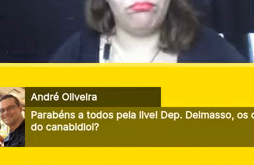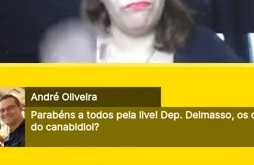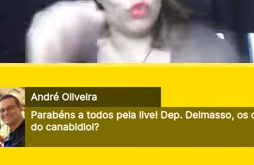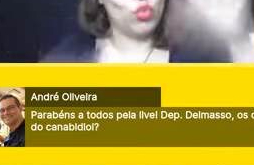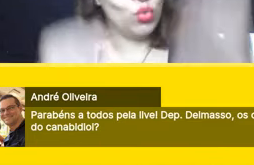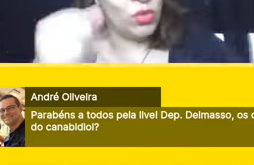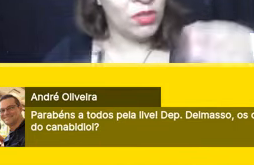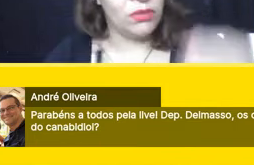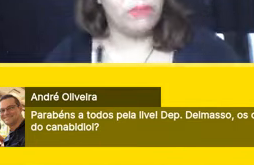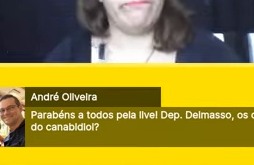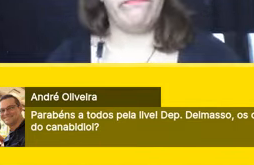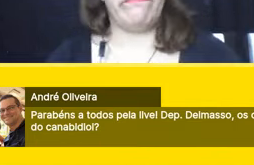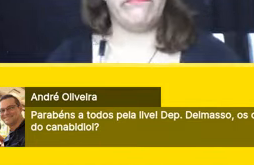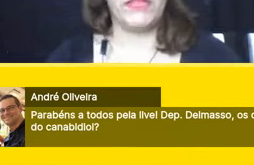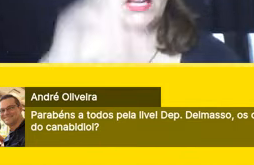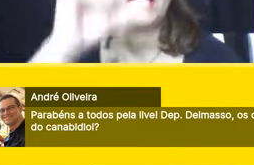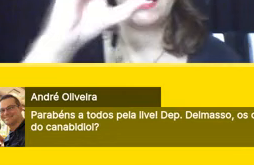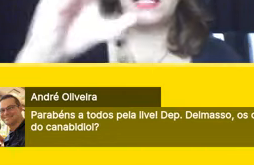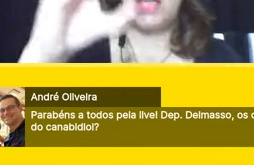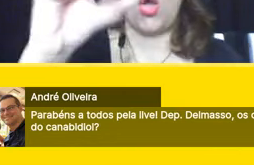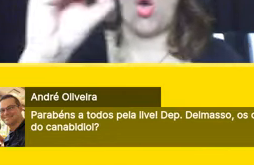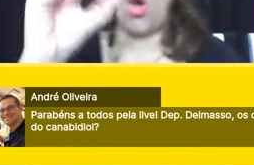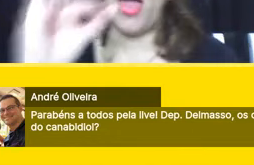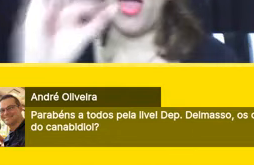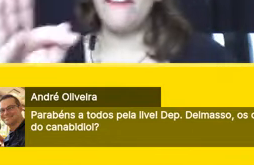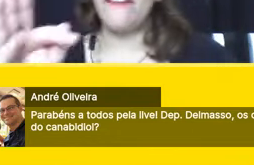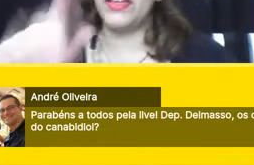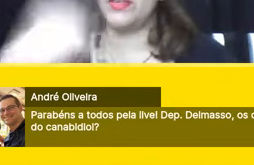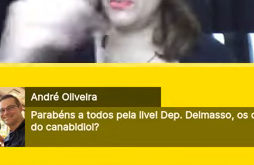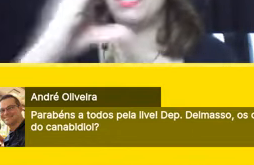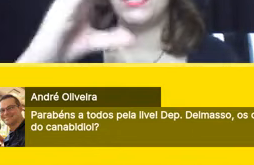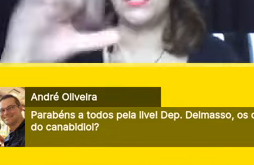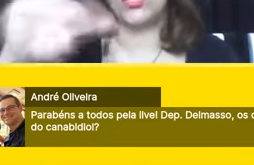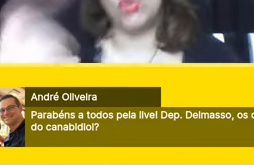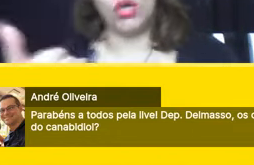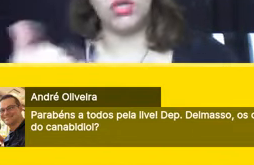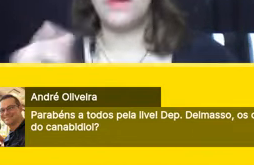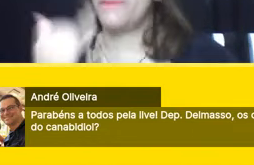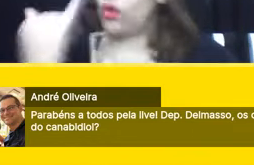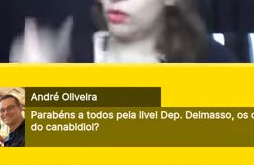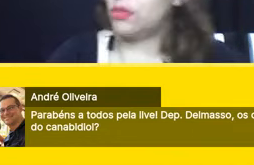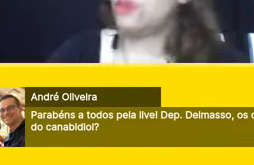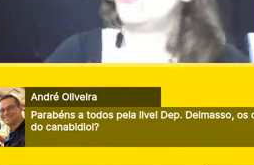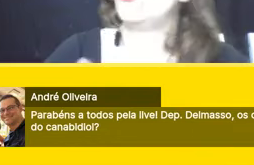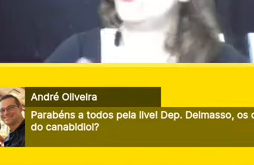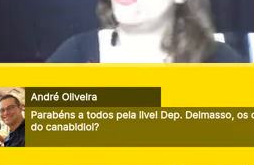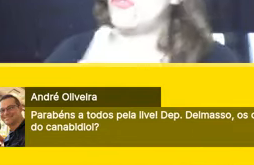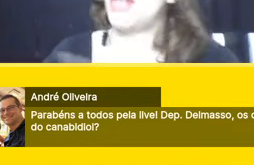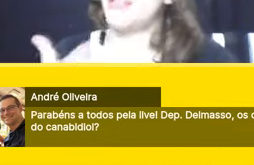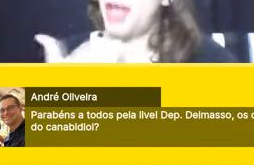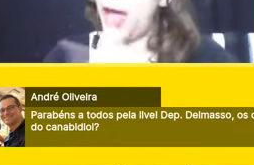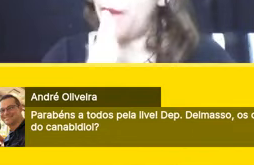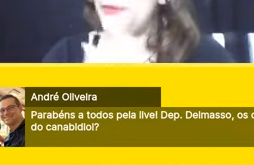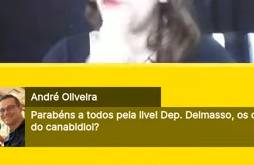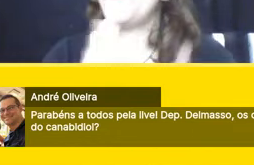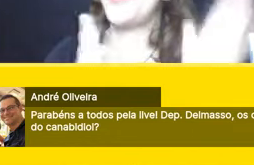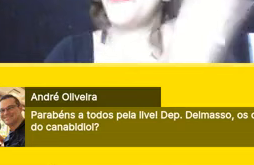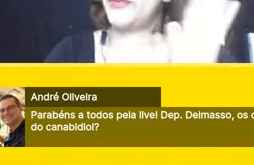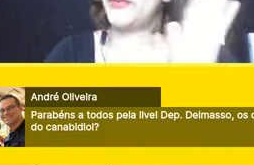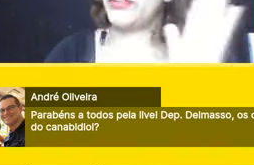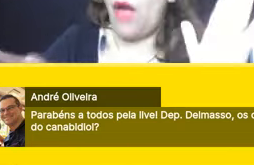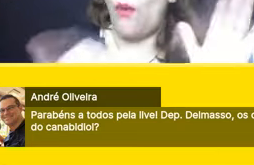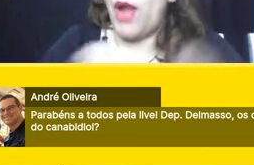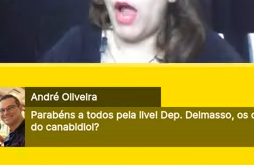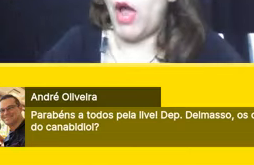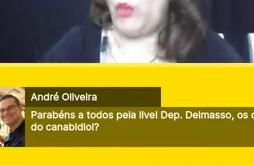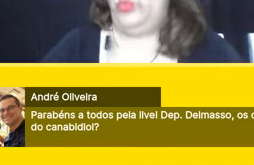Aliás, perdão, ele vai para a COF e depois para a CCJ. E eu acho que é importante nós conseguirmos aprovarmos esse projeto ainda esse ano, para que